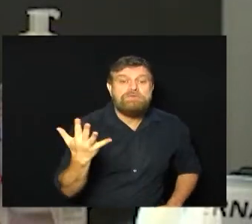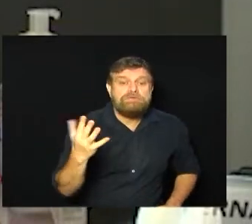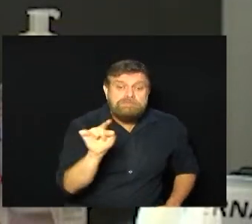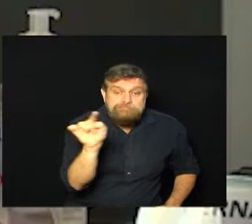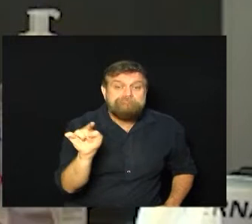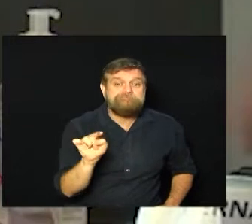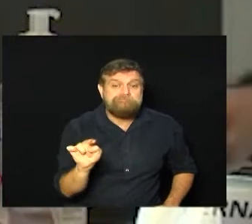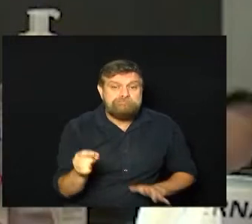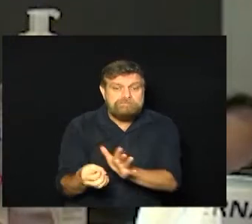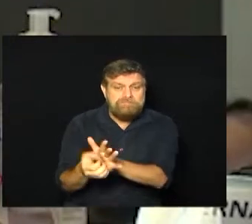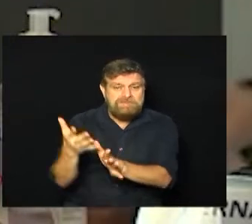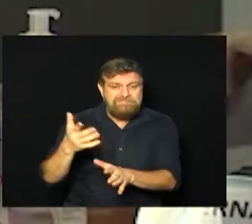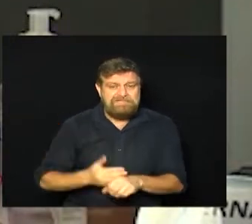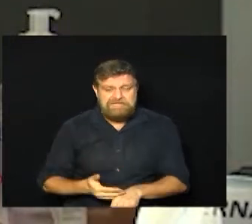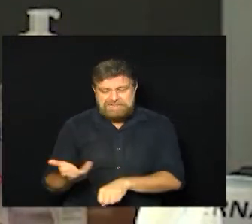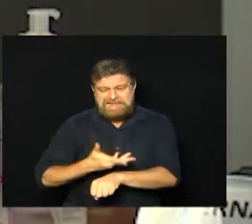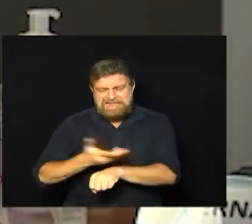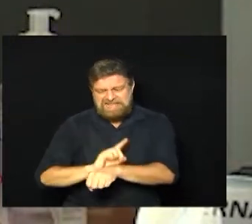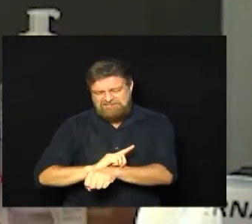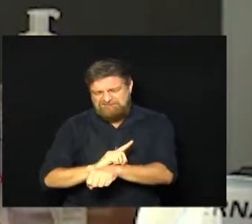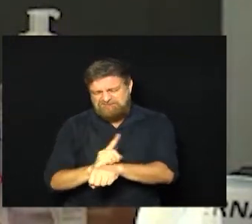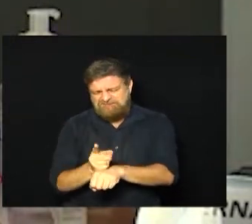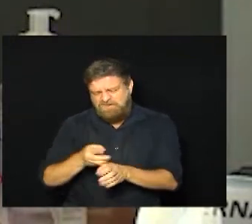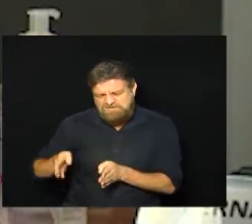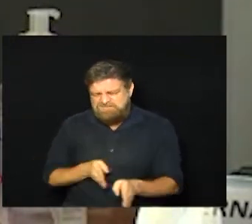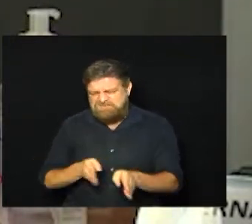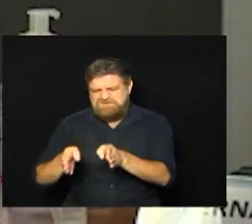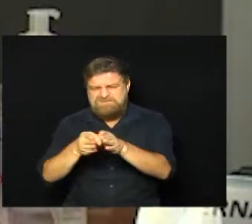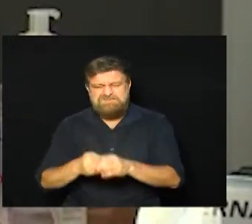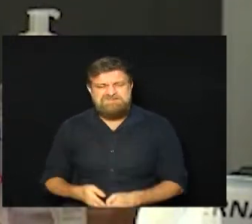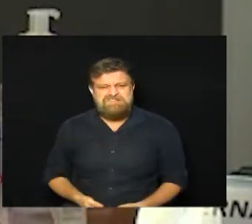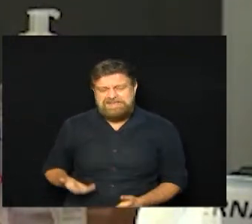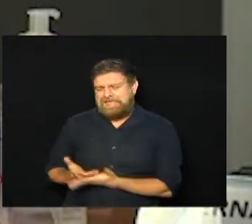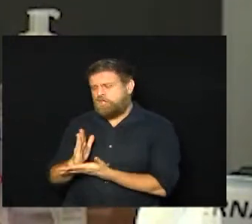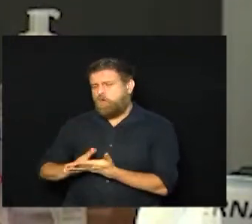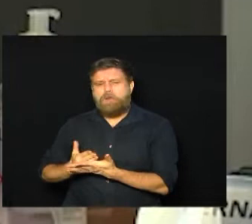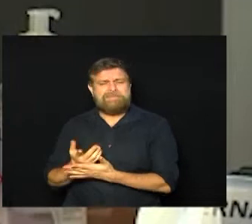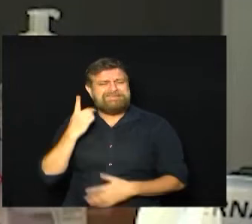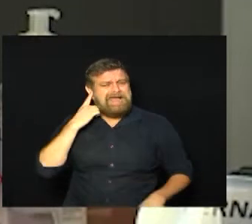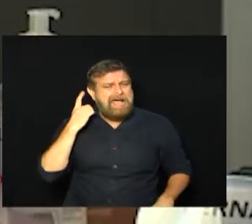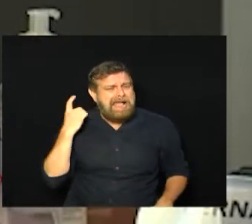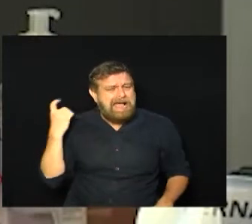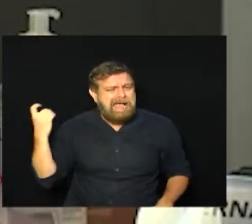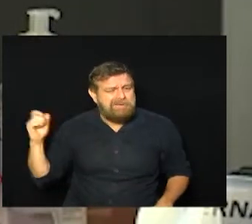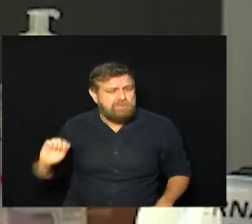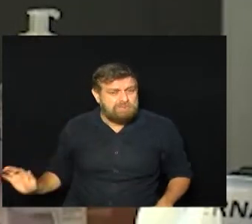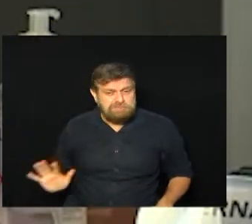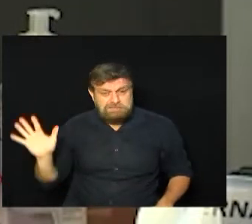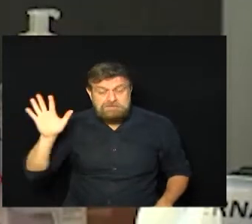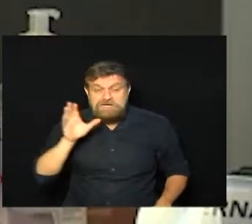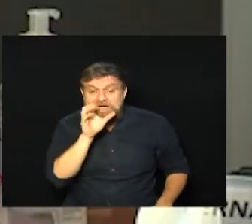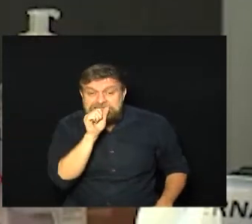com racha dessa natureza de moto, barulho infernal, Às vezes no sábado,